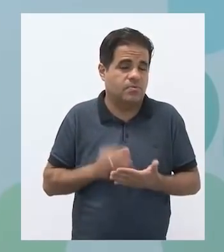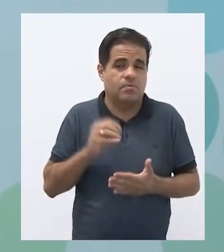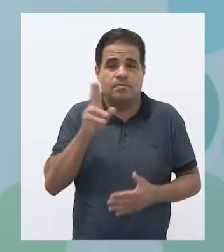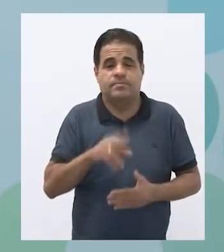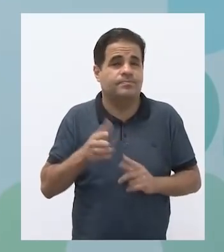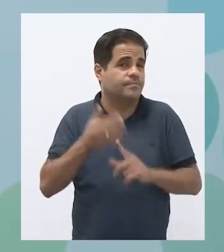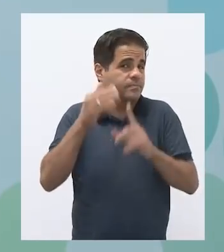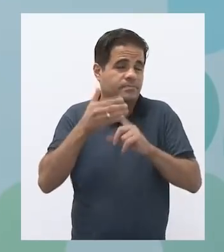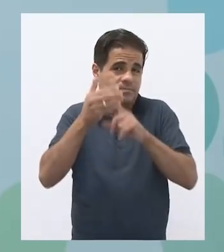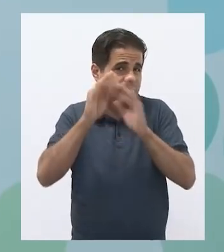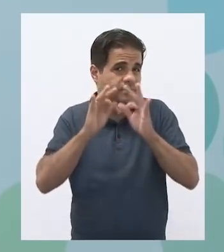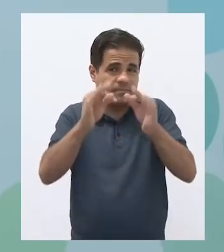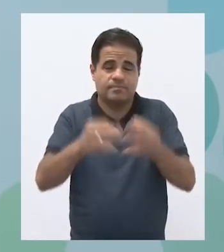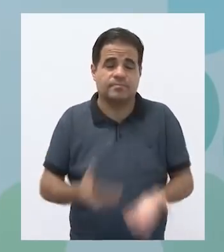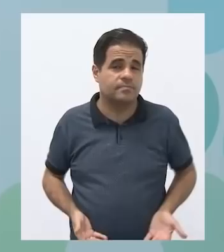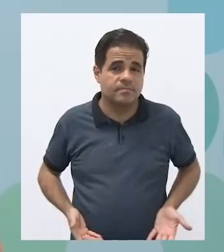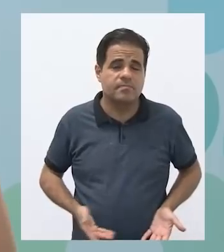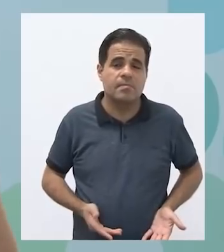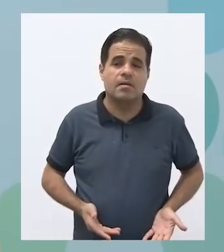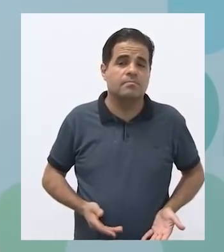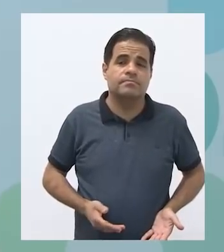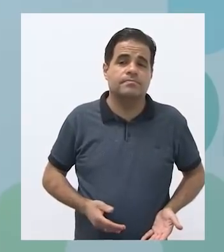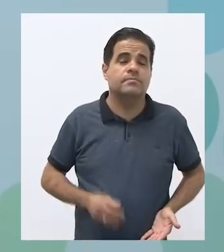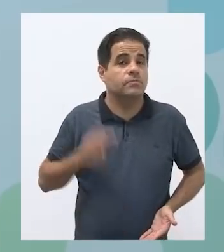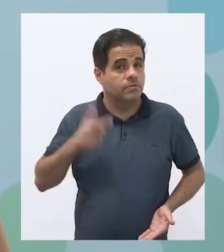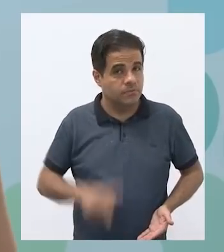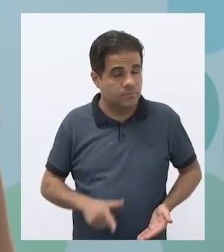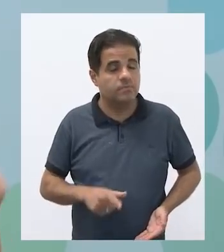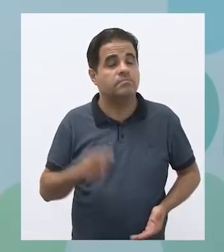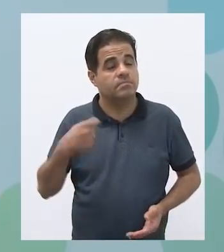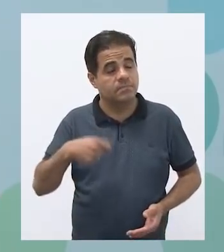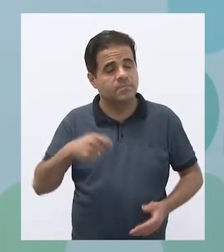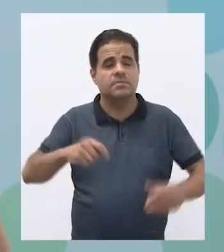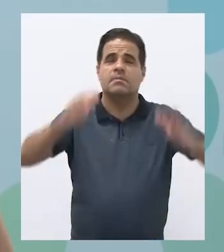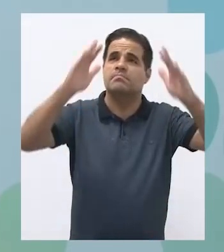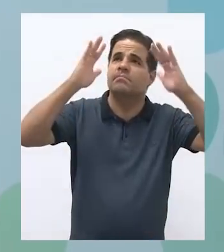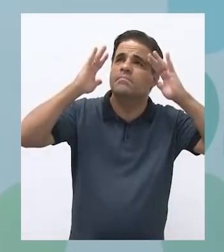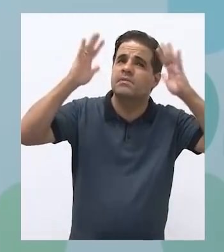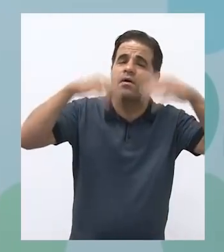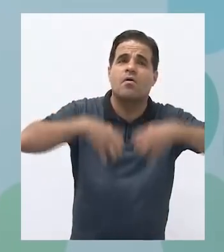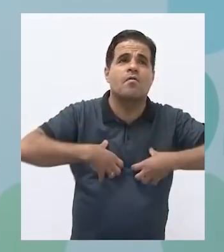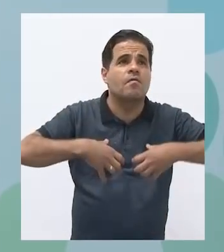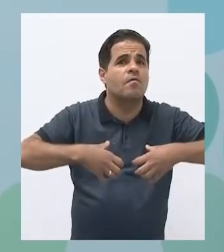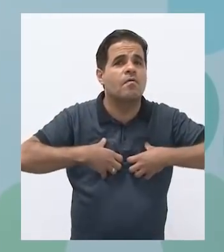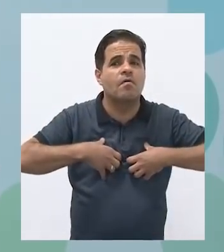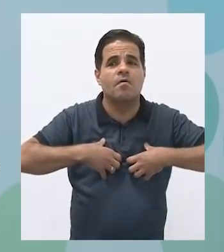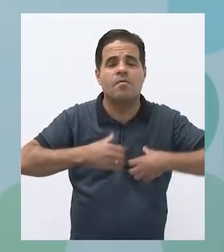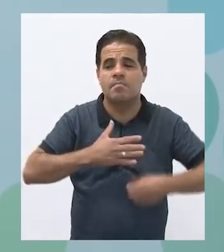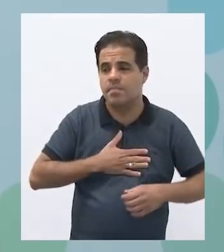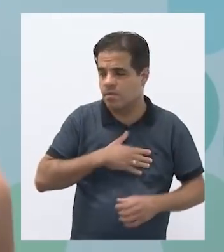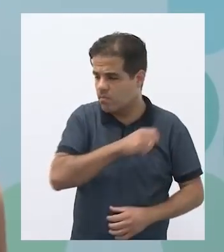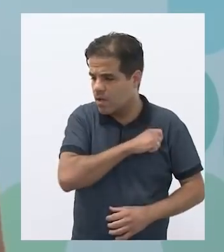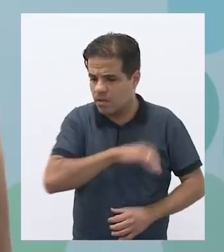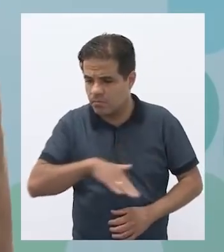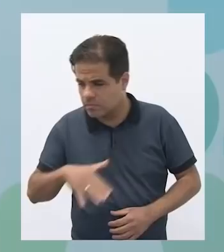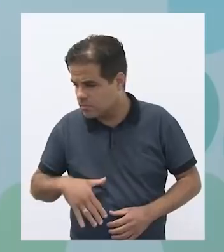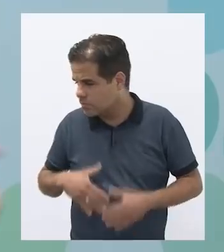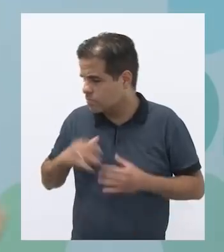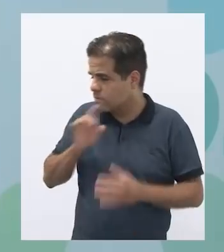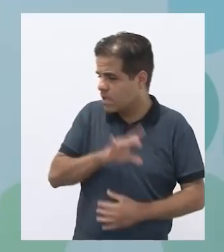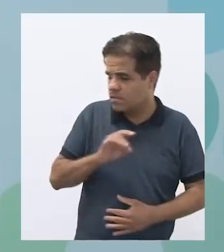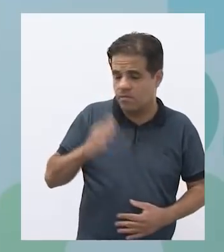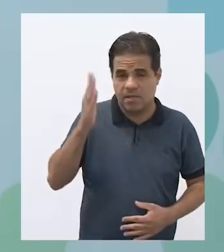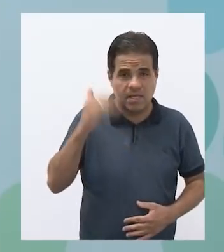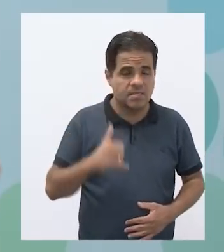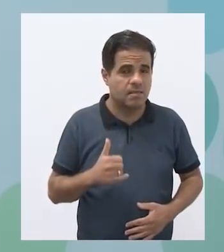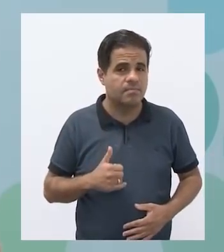a tecnologia, né? Basta, novamente, a gente pensar de que forma que o meu aluno, cada um vai saber